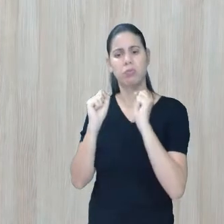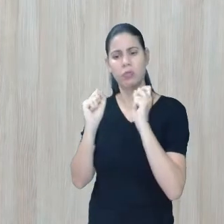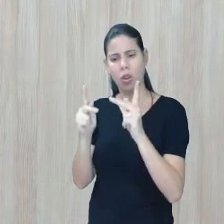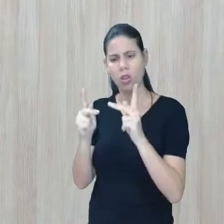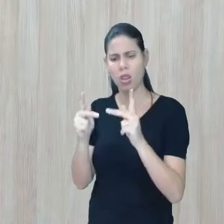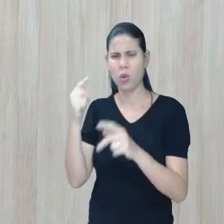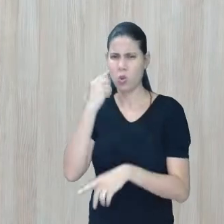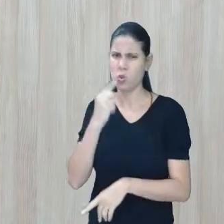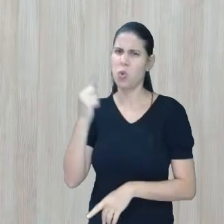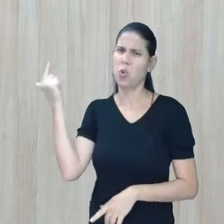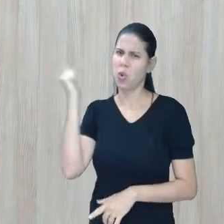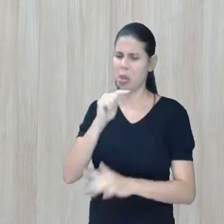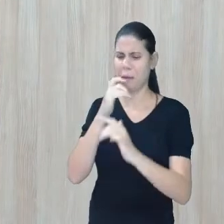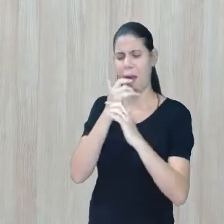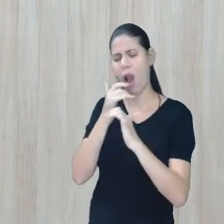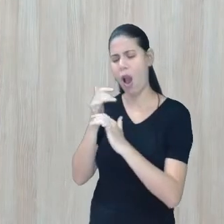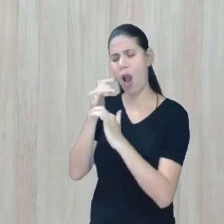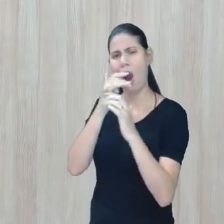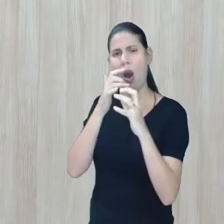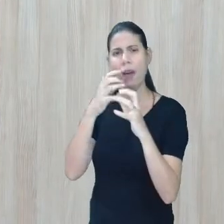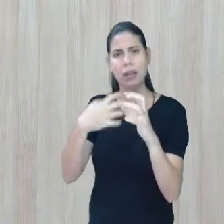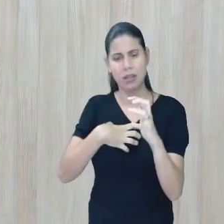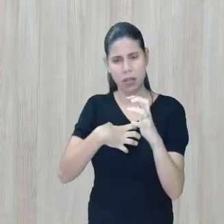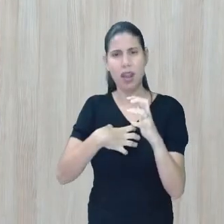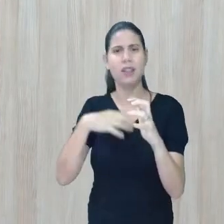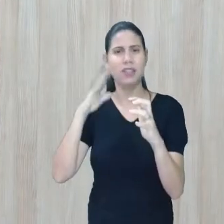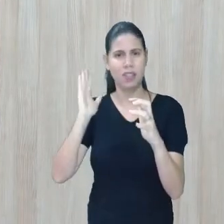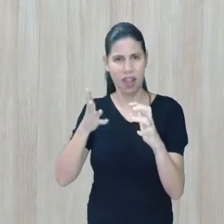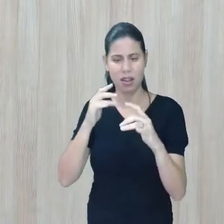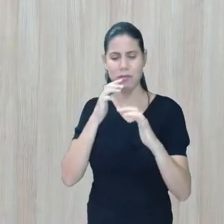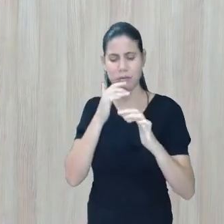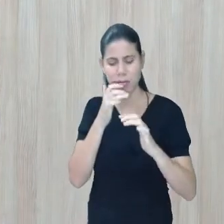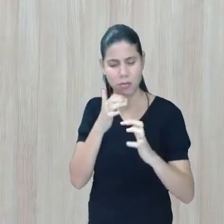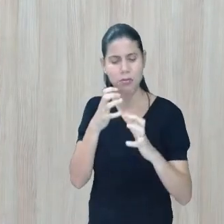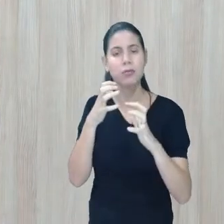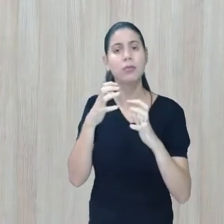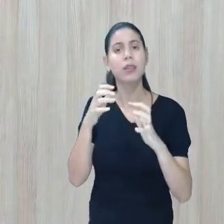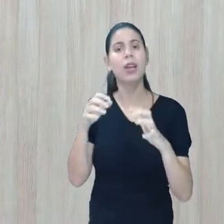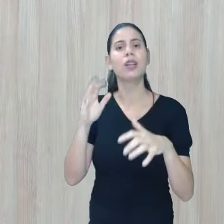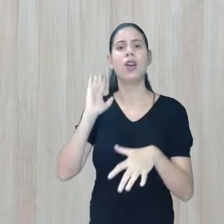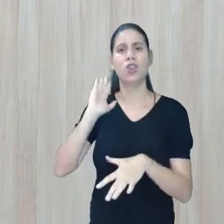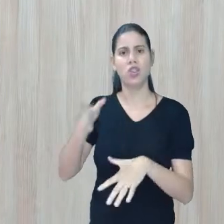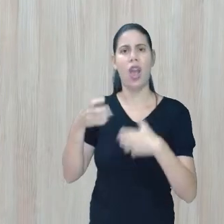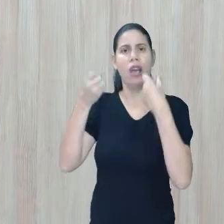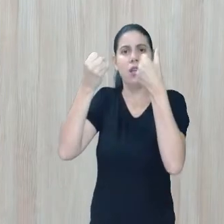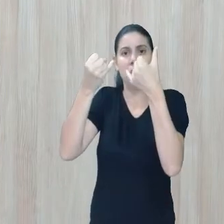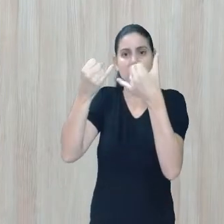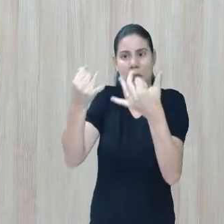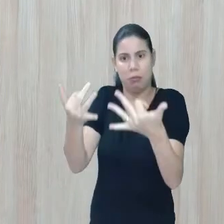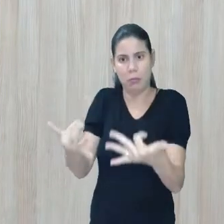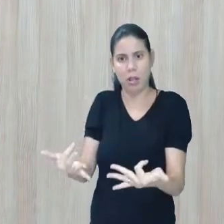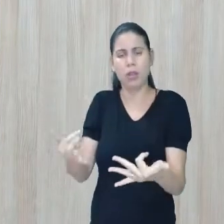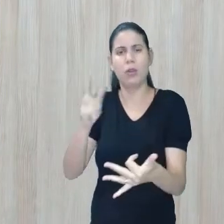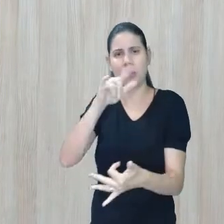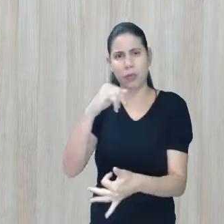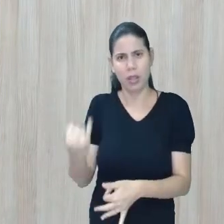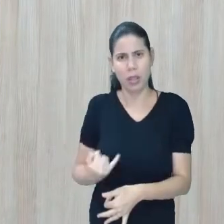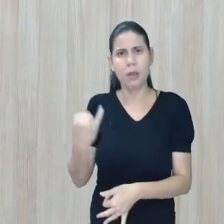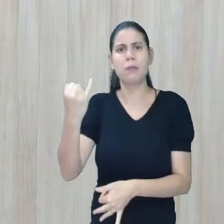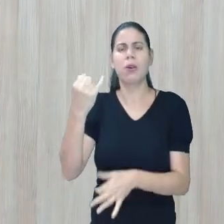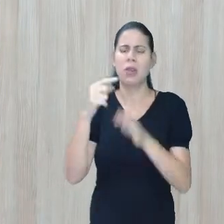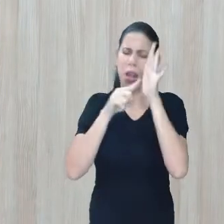ele consegue tocar, aí é através da vibração, então foi convivendo, e como você trouxe na sua fala, que é muito importante,